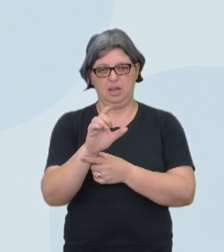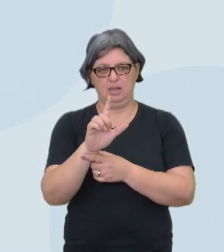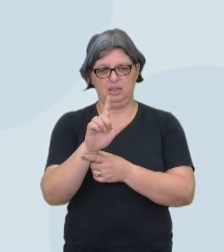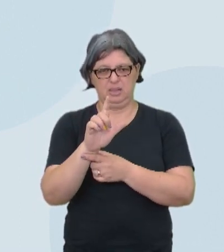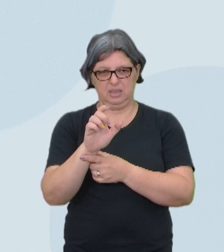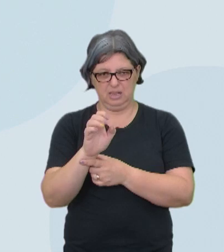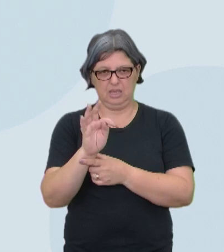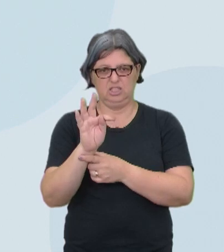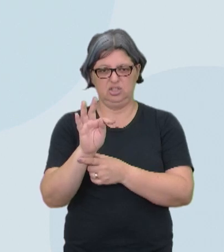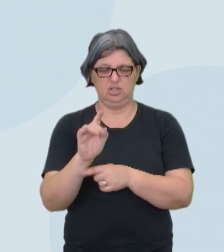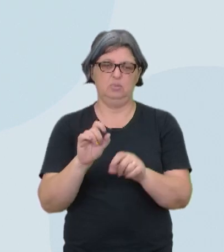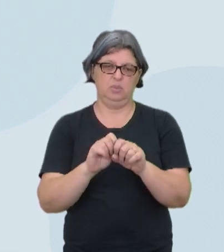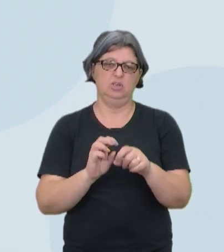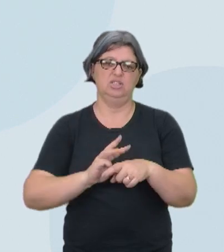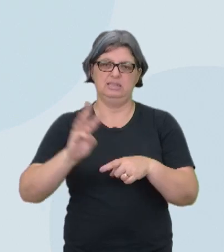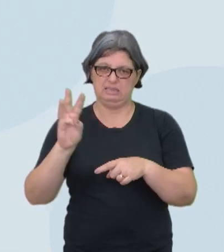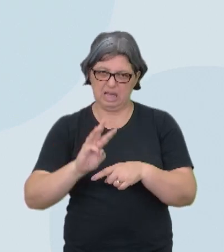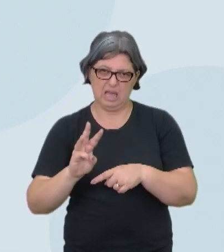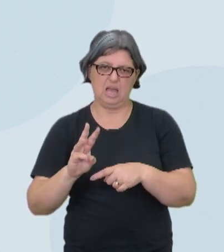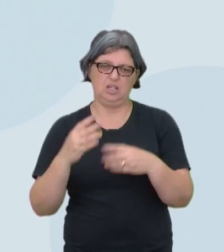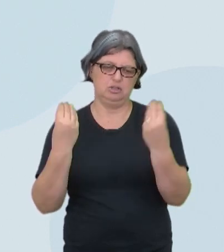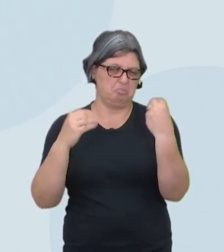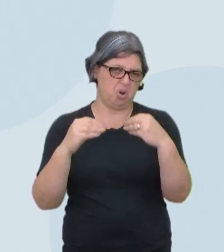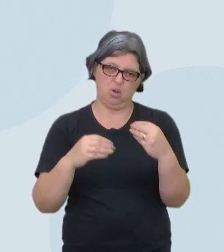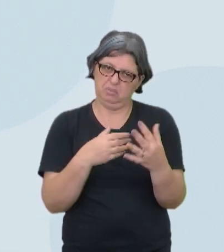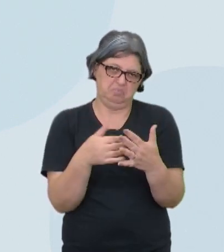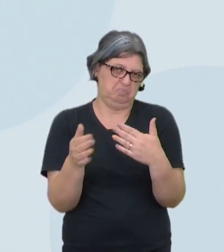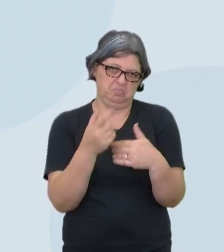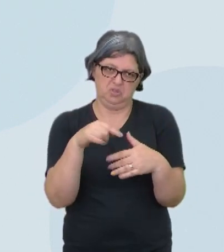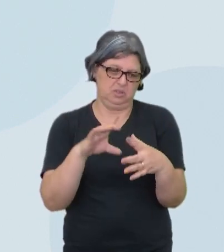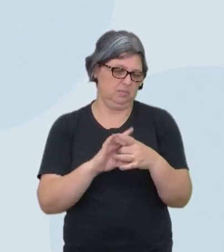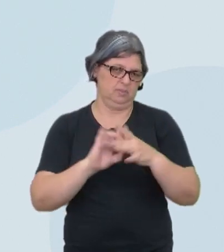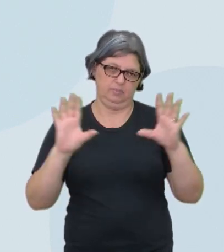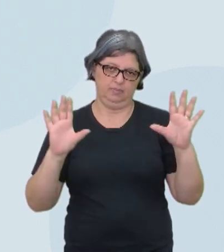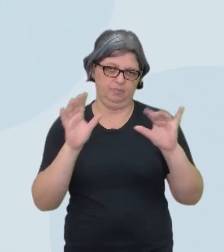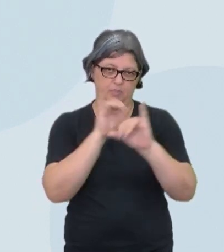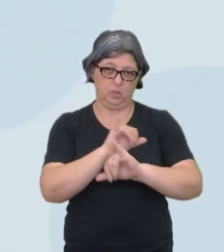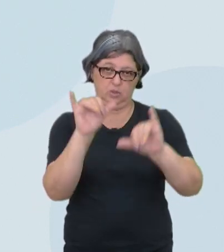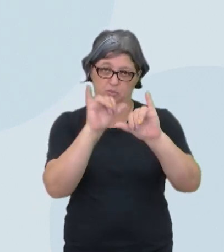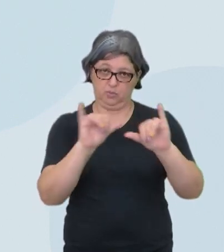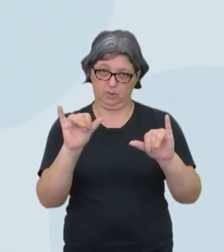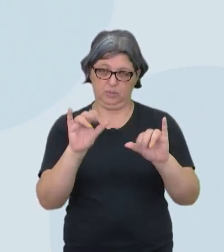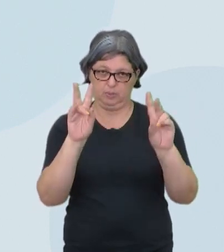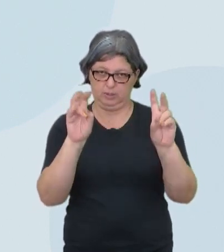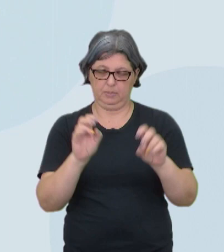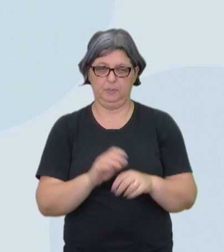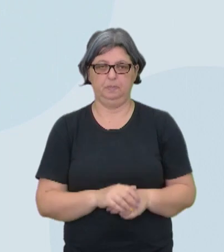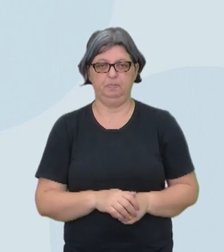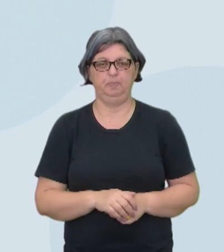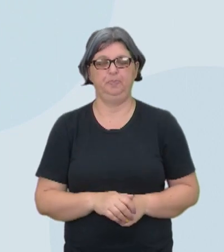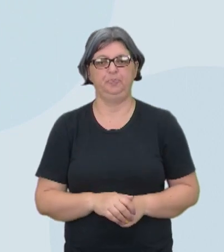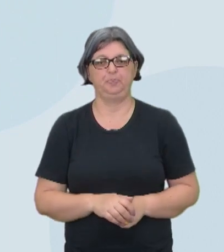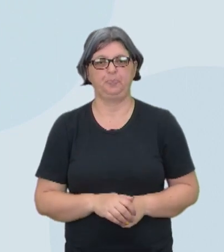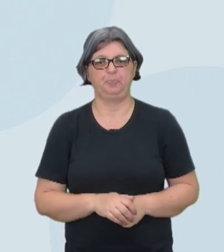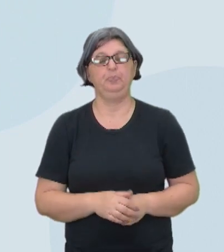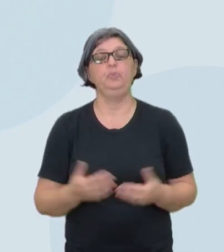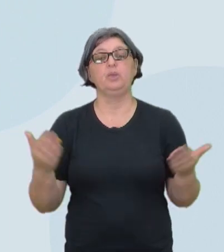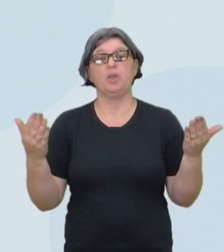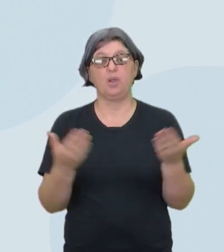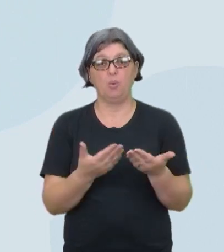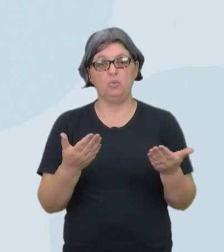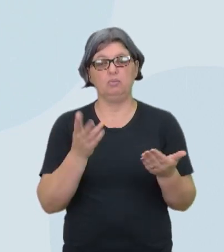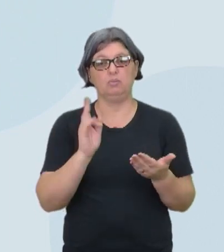site da escola, um blog, enfim, ficaria da maneira de vocês para divulgar o assunto. Hoje, nós ficamos o